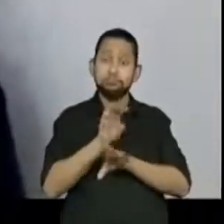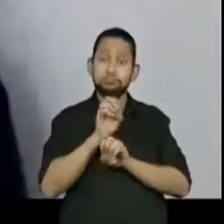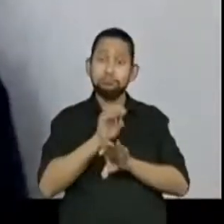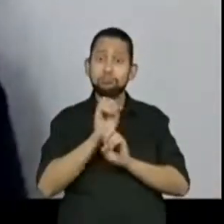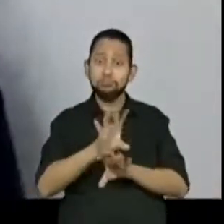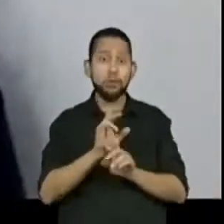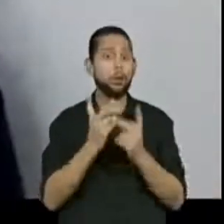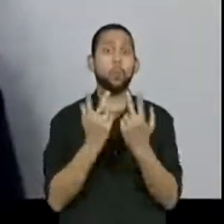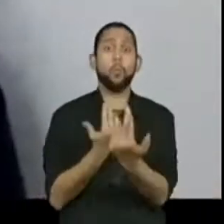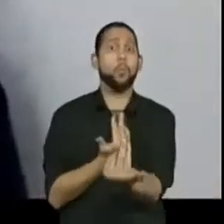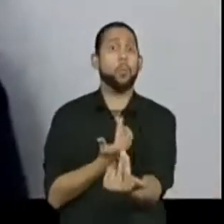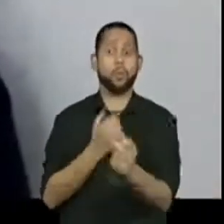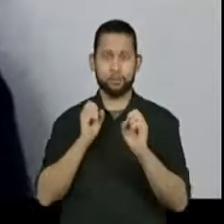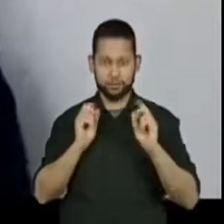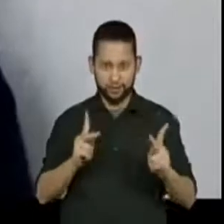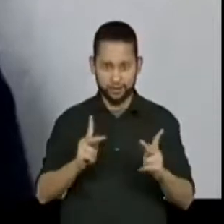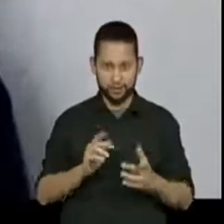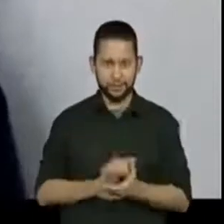lá no estúdio, tá bom?